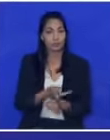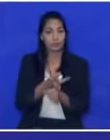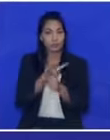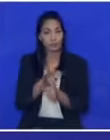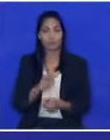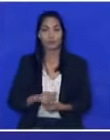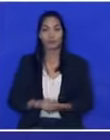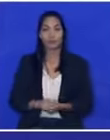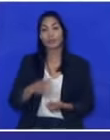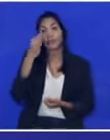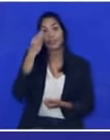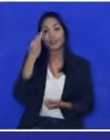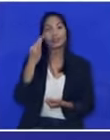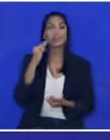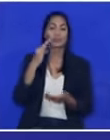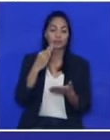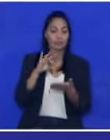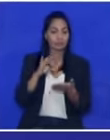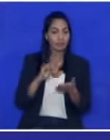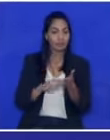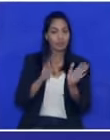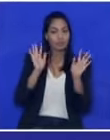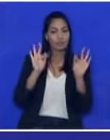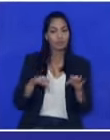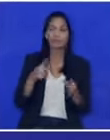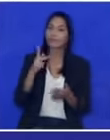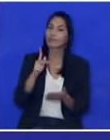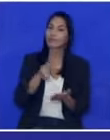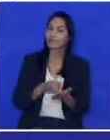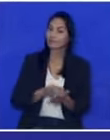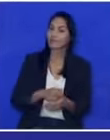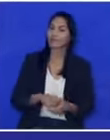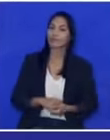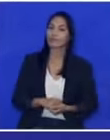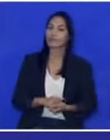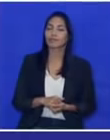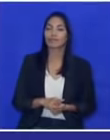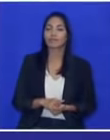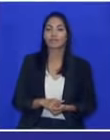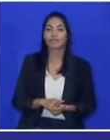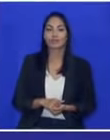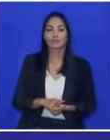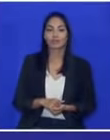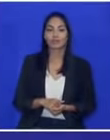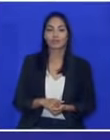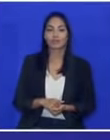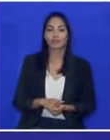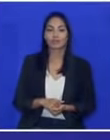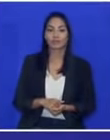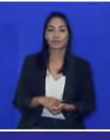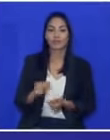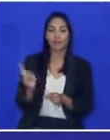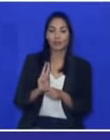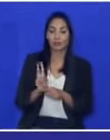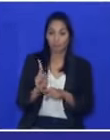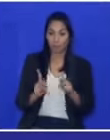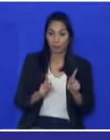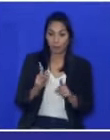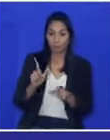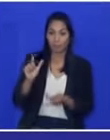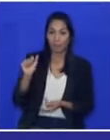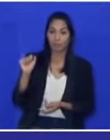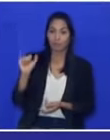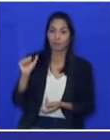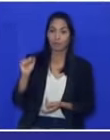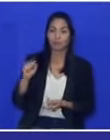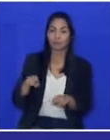números. Fique atento à sua aposta do início ao fim do sorteio. Nossas auditoras populares estão aqui, a Laís de Almeida